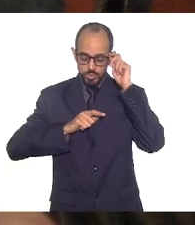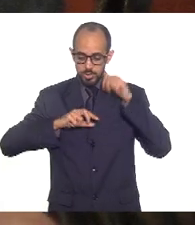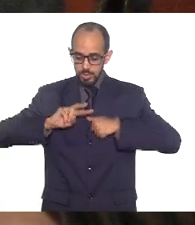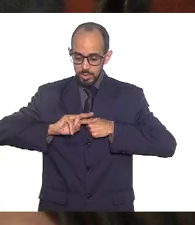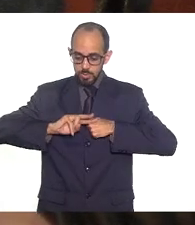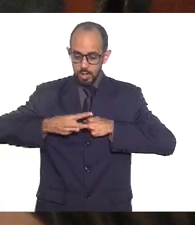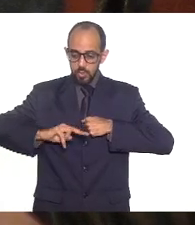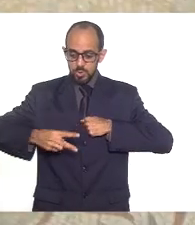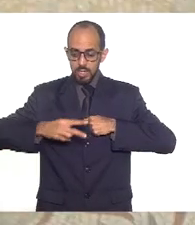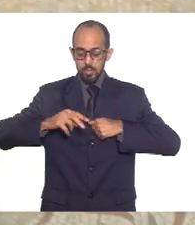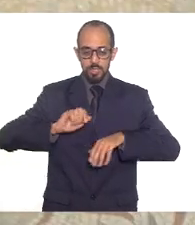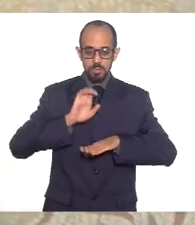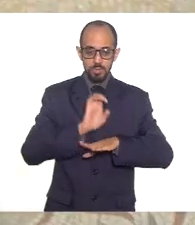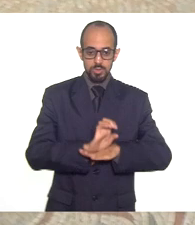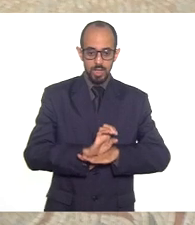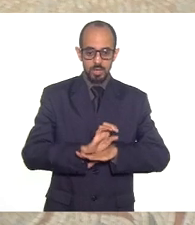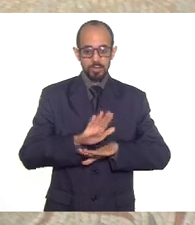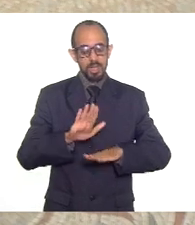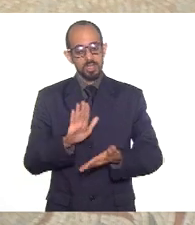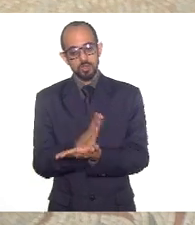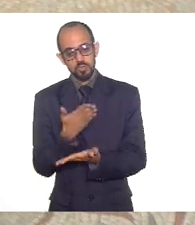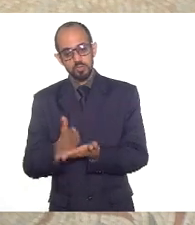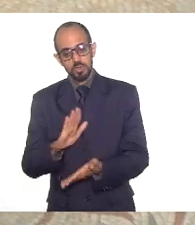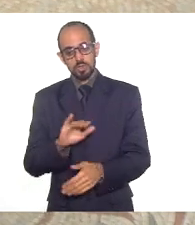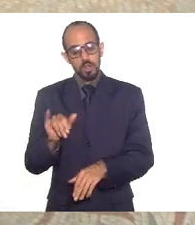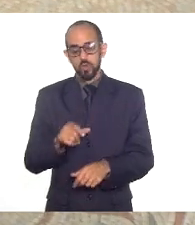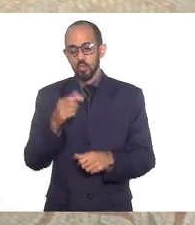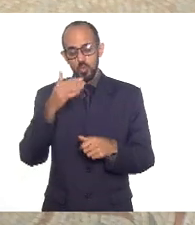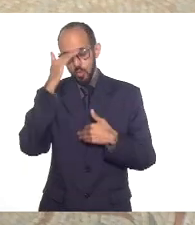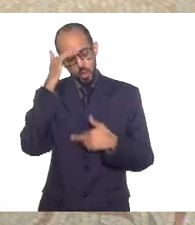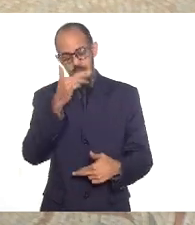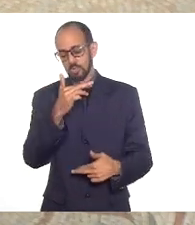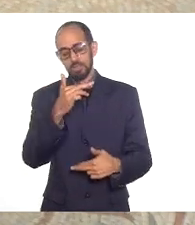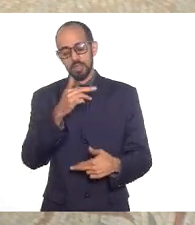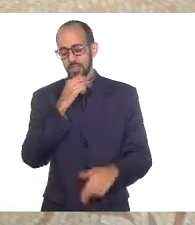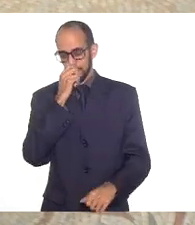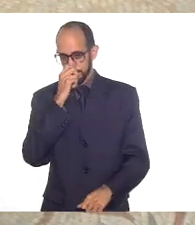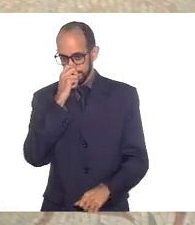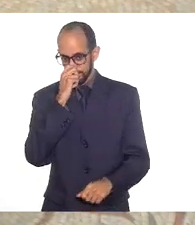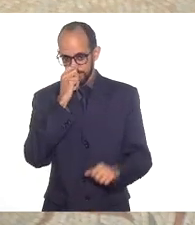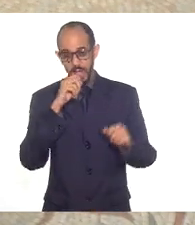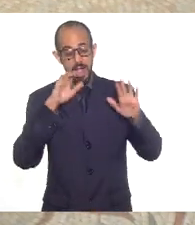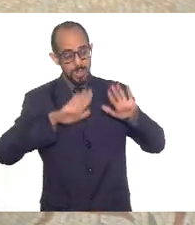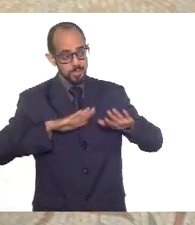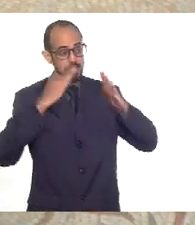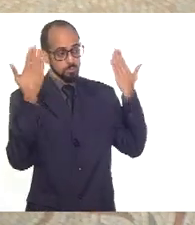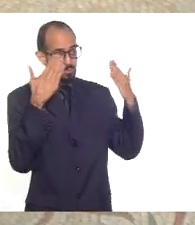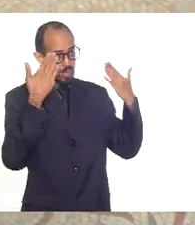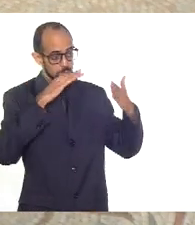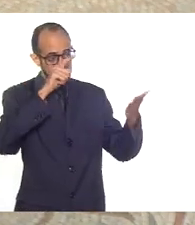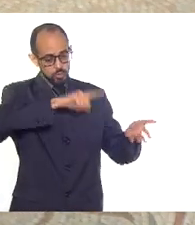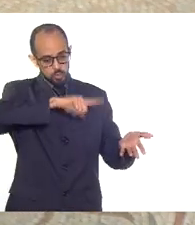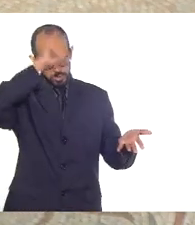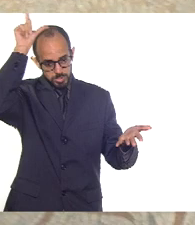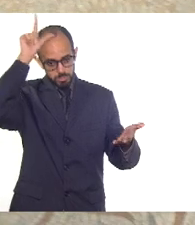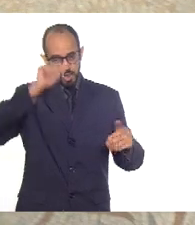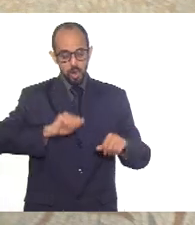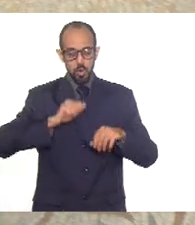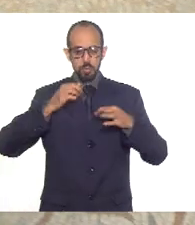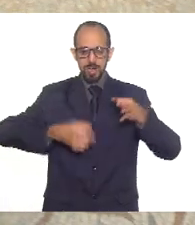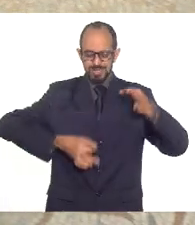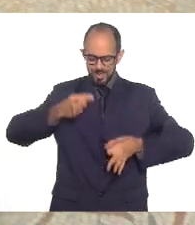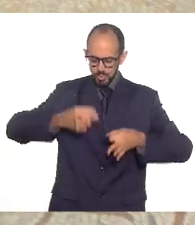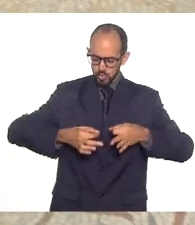para o estado e muita das vezes a ludibria ela não cumprir aquilo então tá de parabéns Luiz Paulo que essa essa